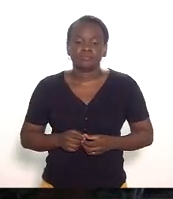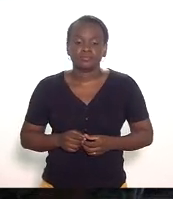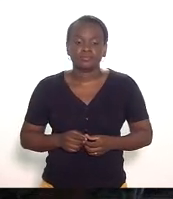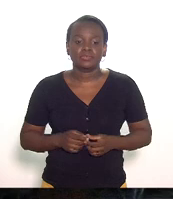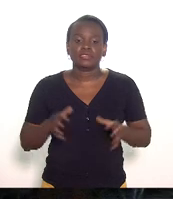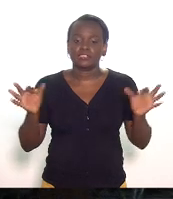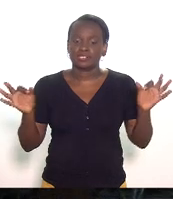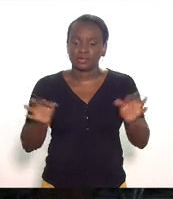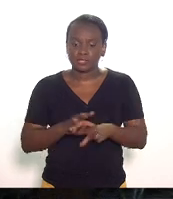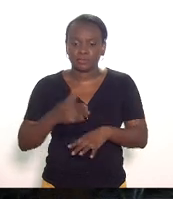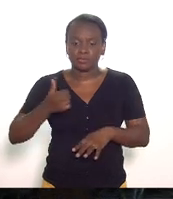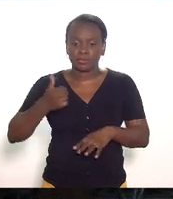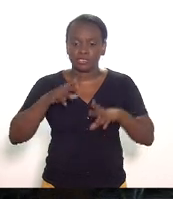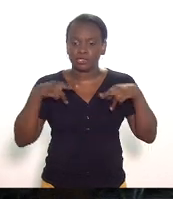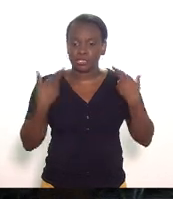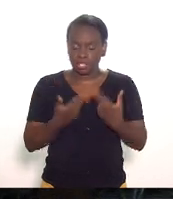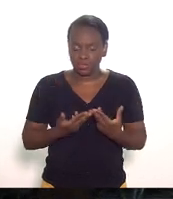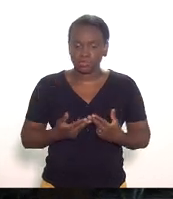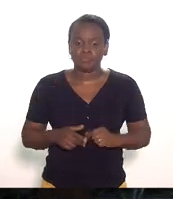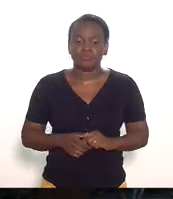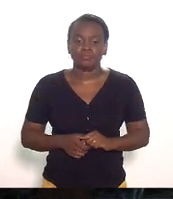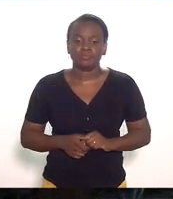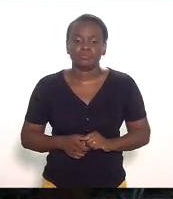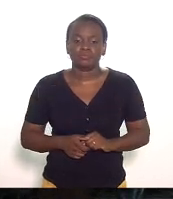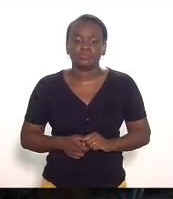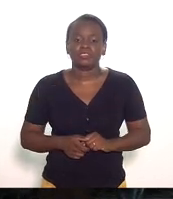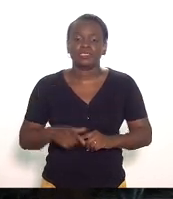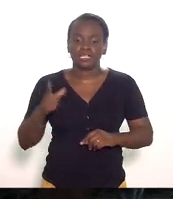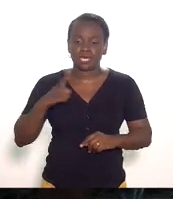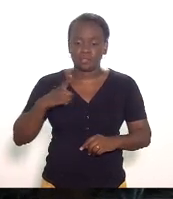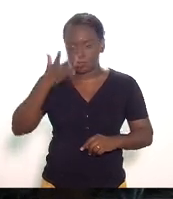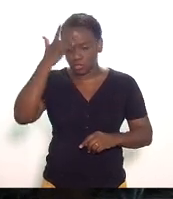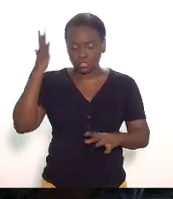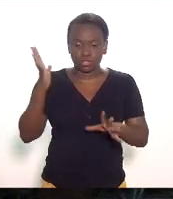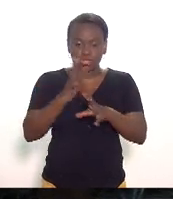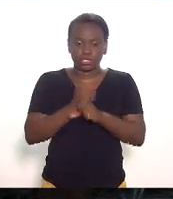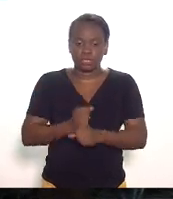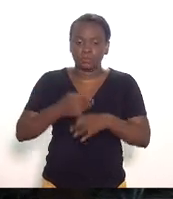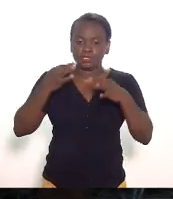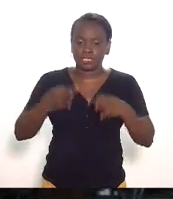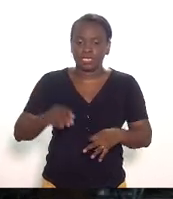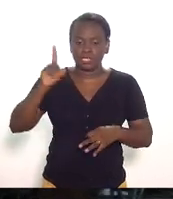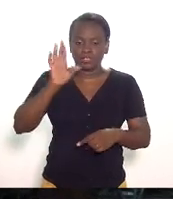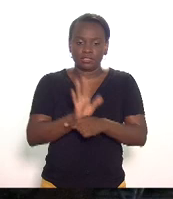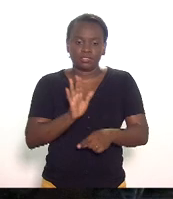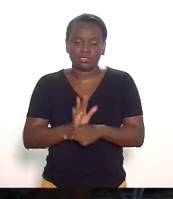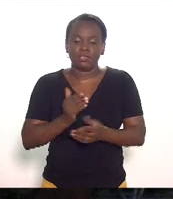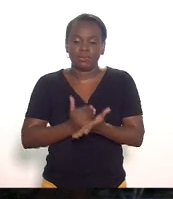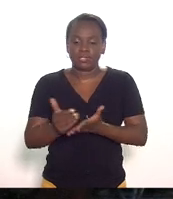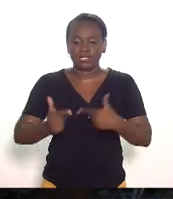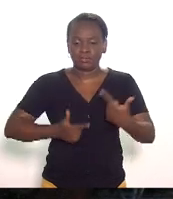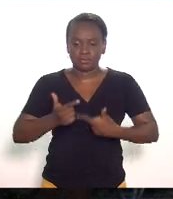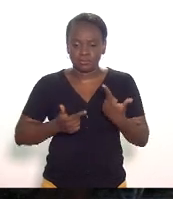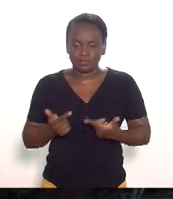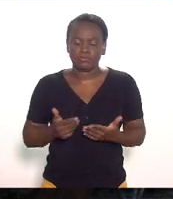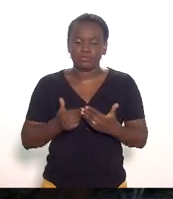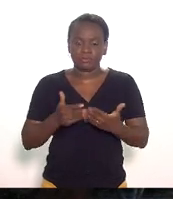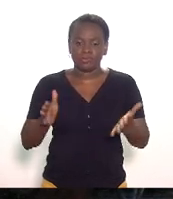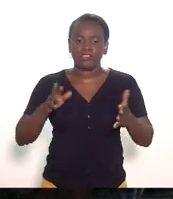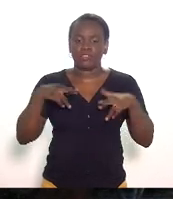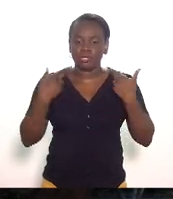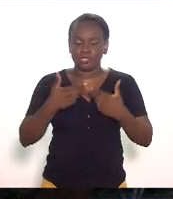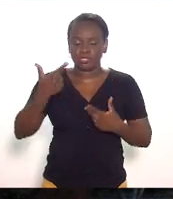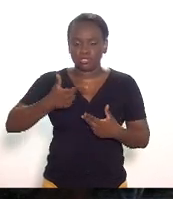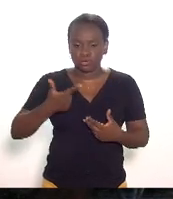Está encerrada a primeira sessão extraordinária. Havendo número legal sobre a proteção de Deus, iniciamos os nossos trabalhos. Está aberta a segunda